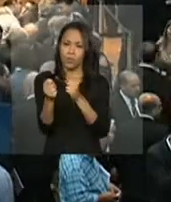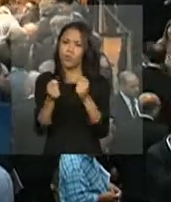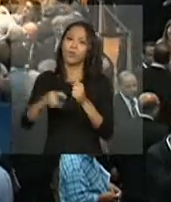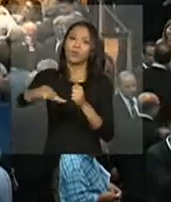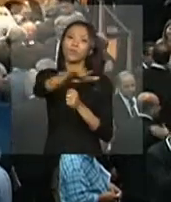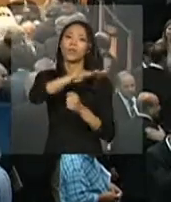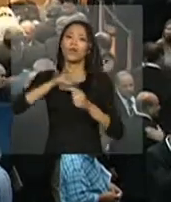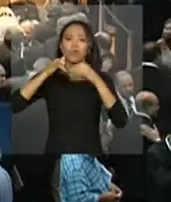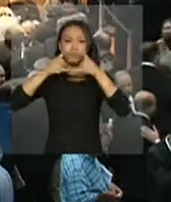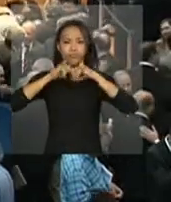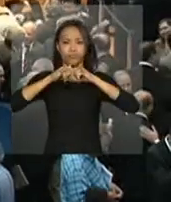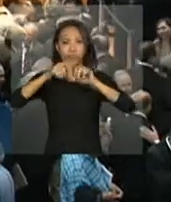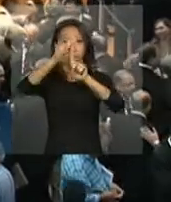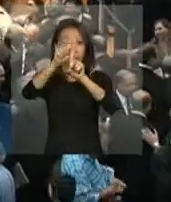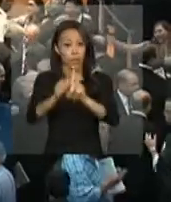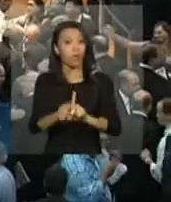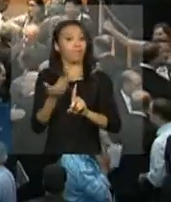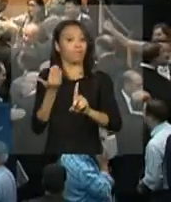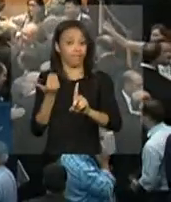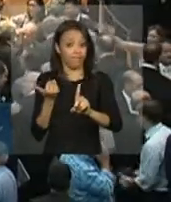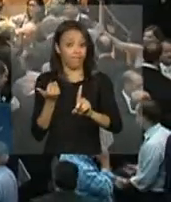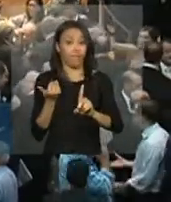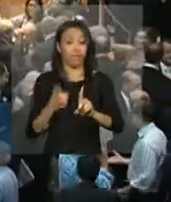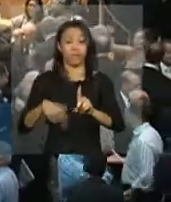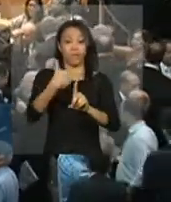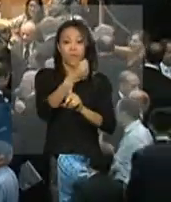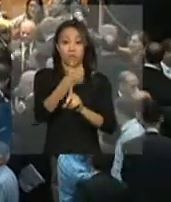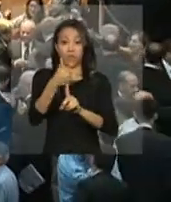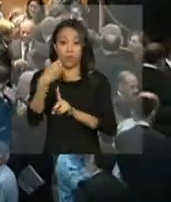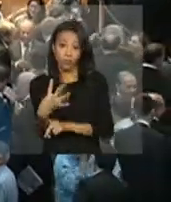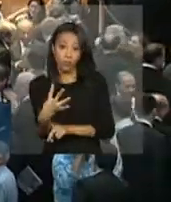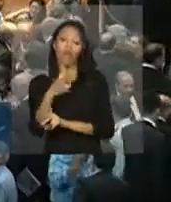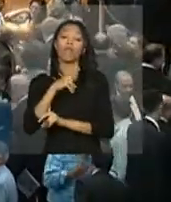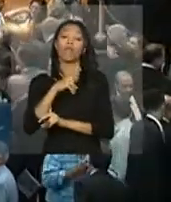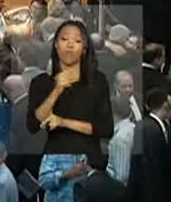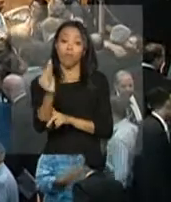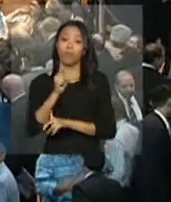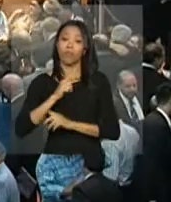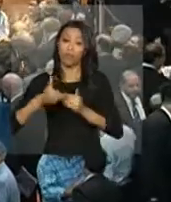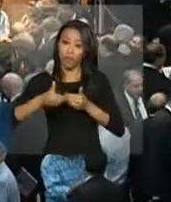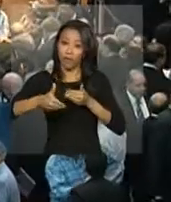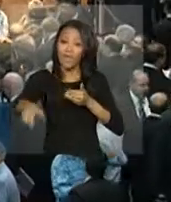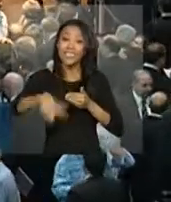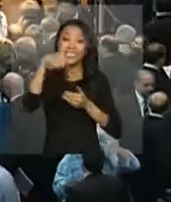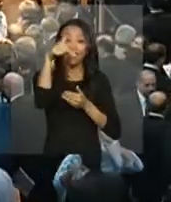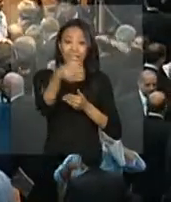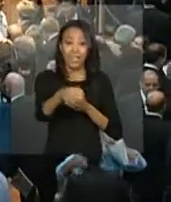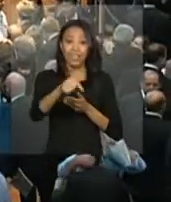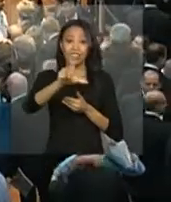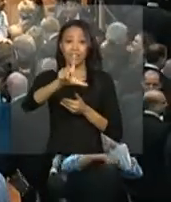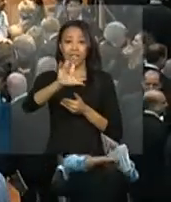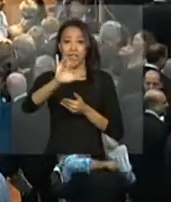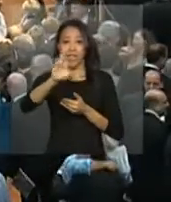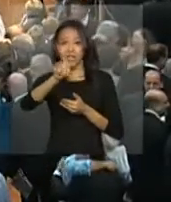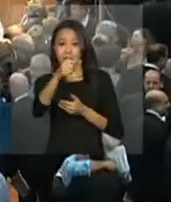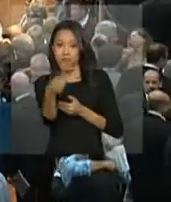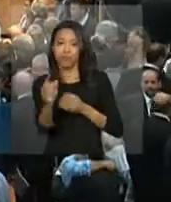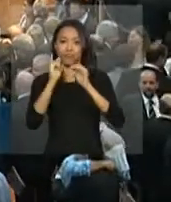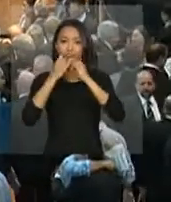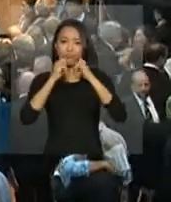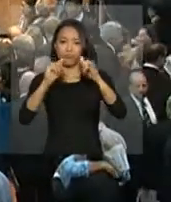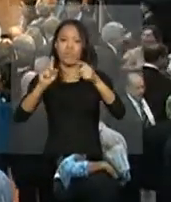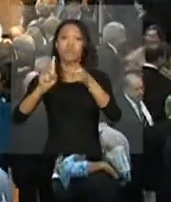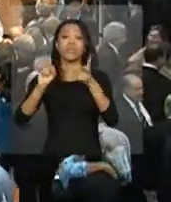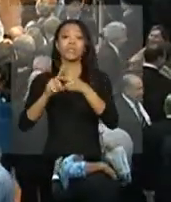elétrico no mês passado que em 2014 haverá sete leilões de energia e cinco